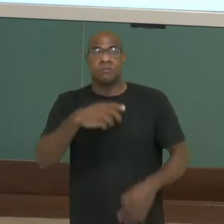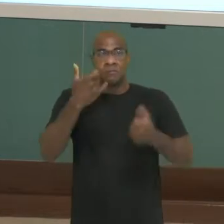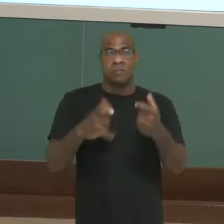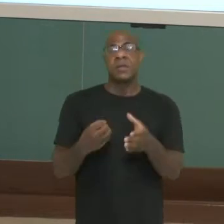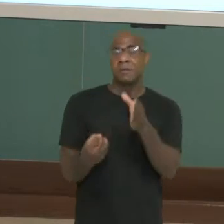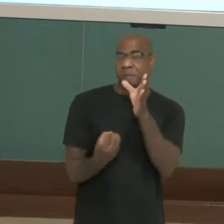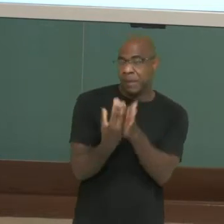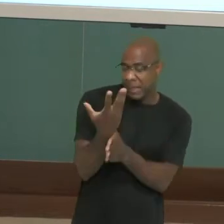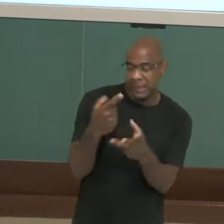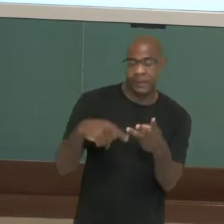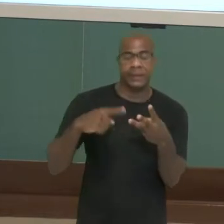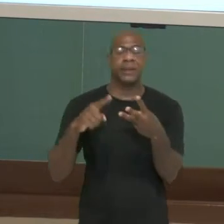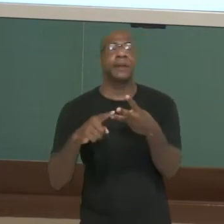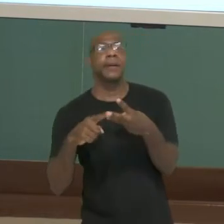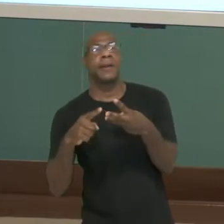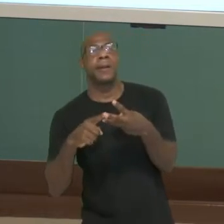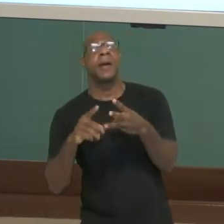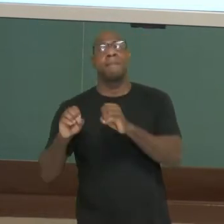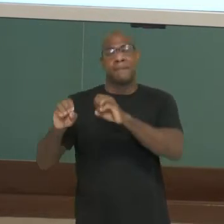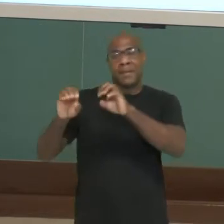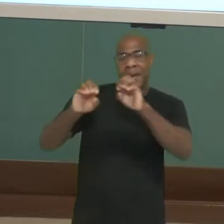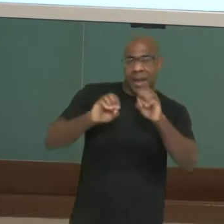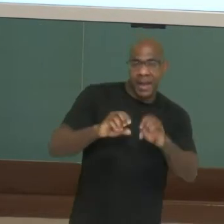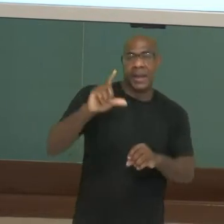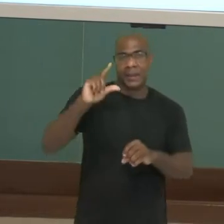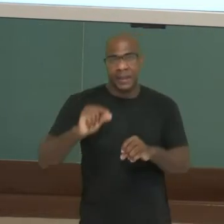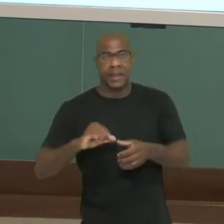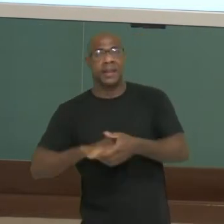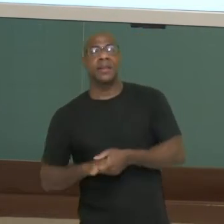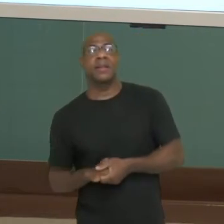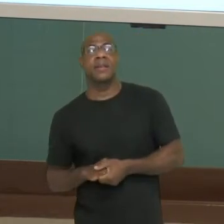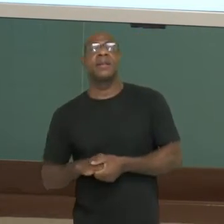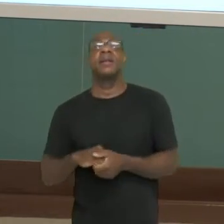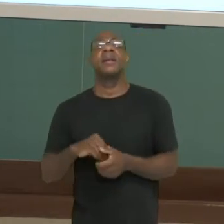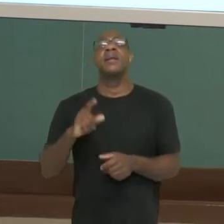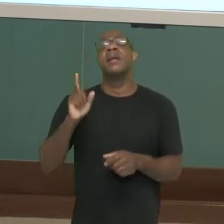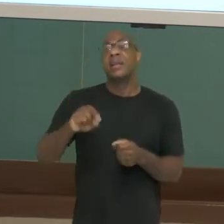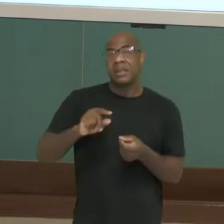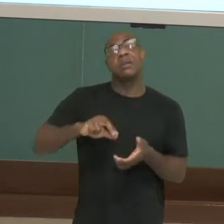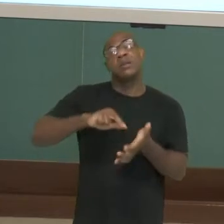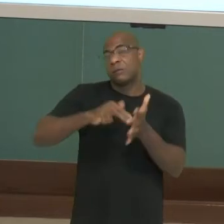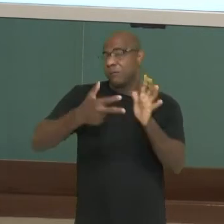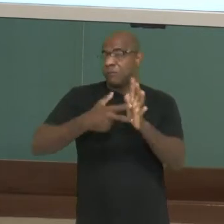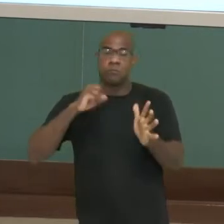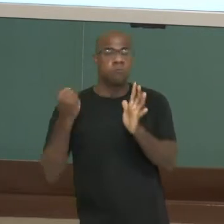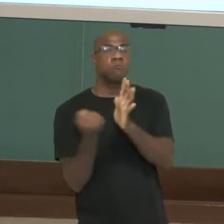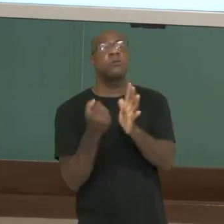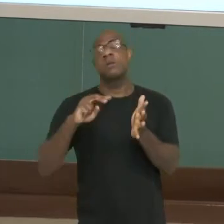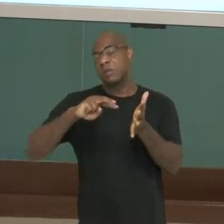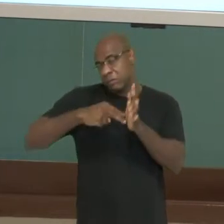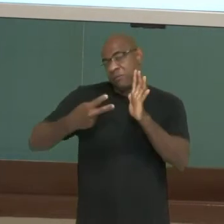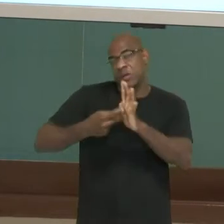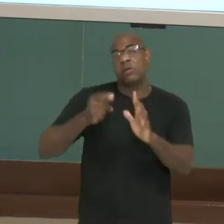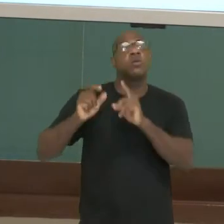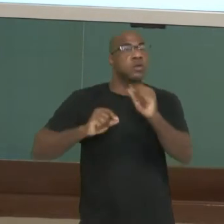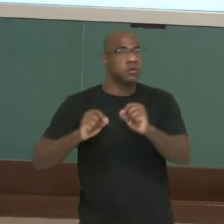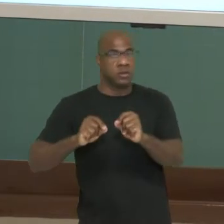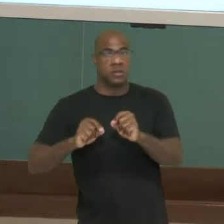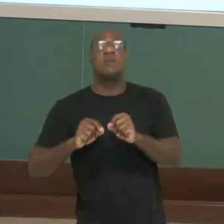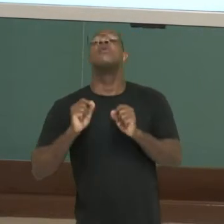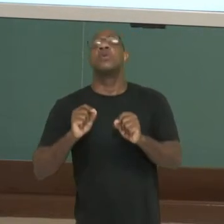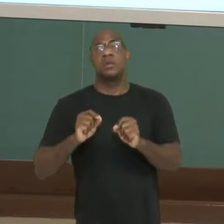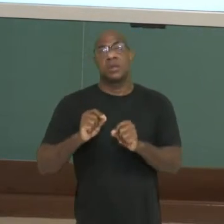das plantas, bactérias, são simbologias, né? Significa, então, os